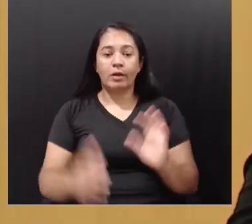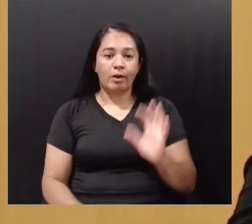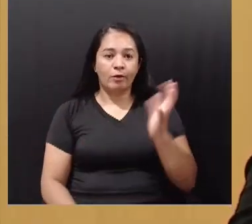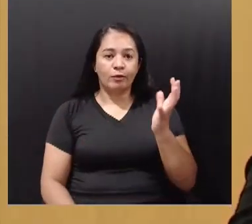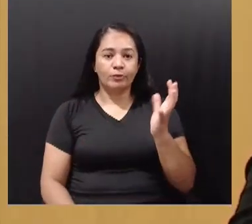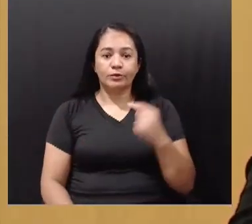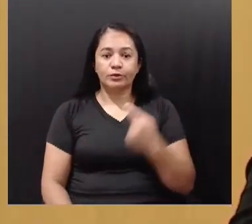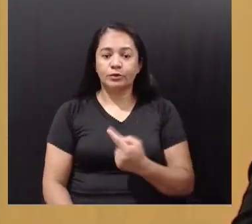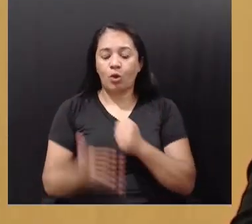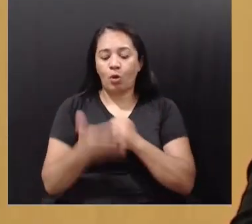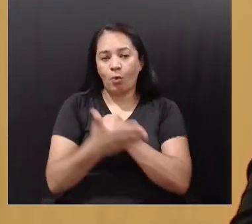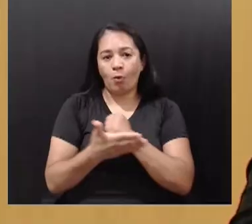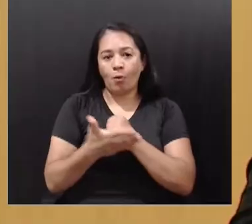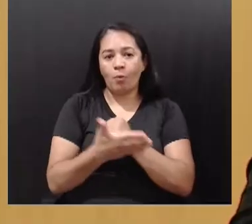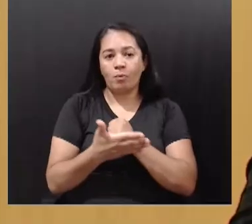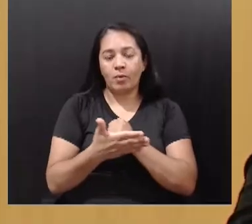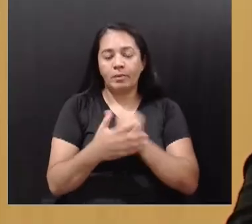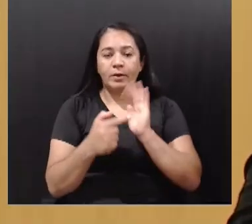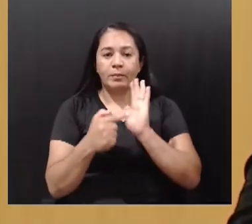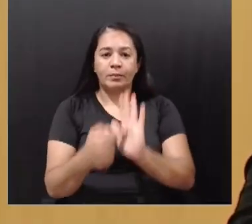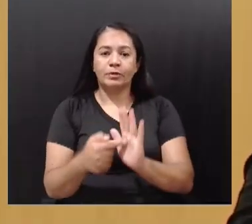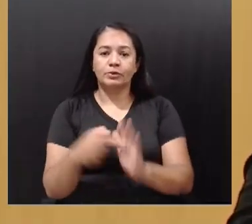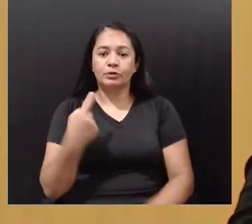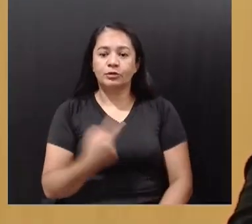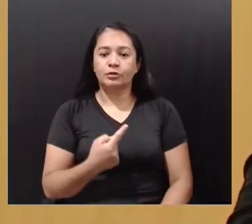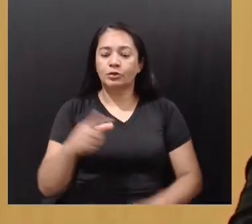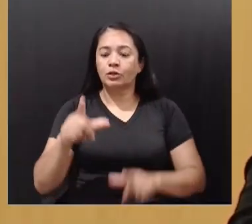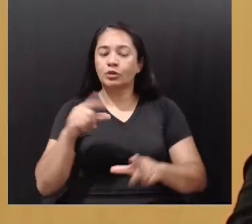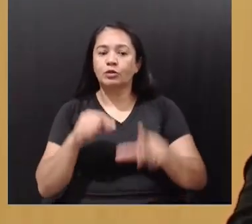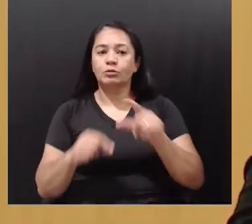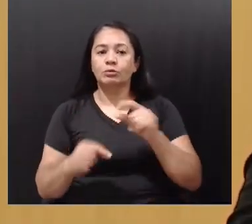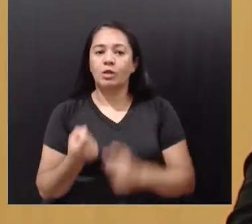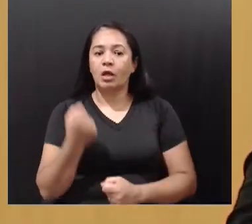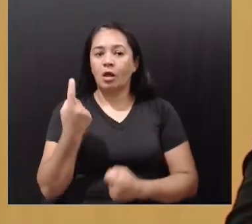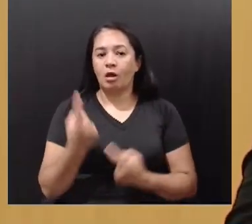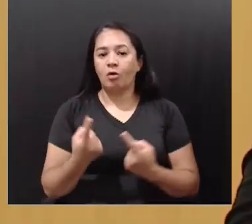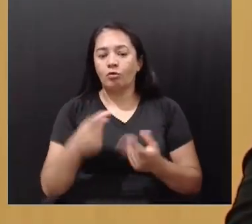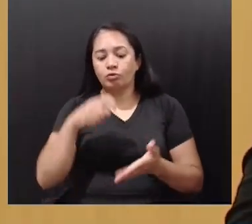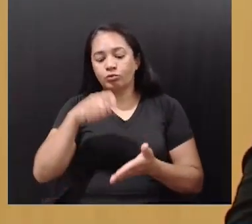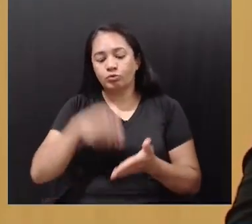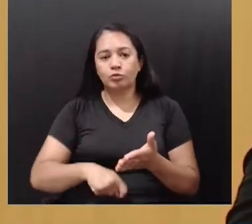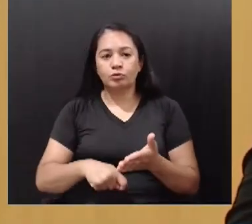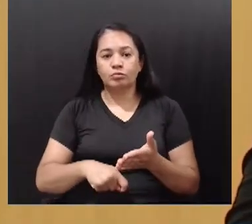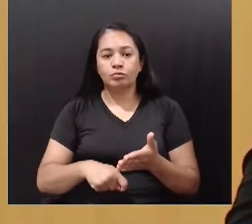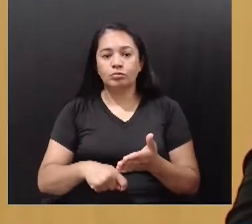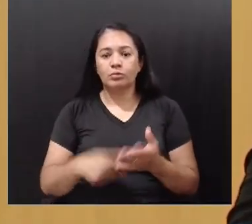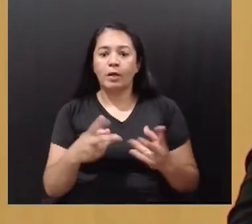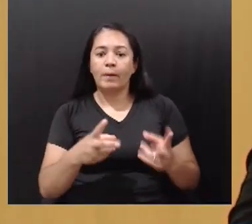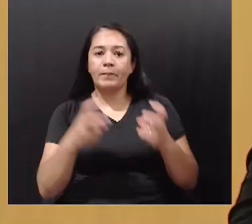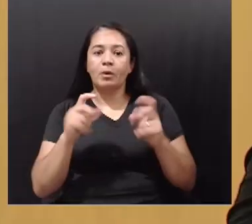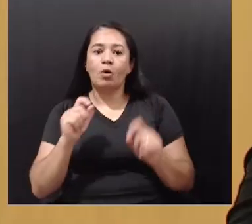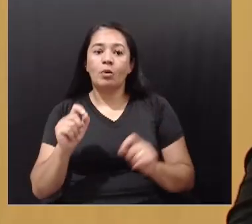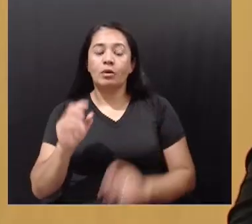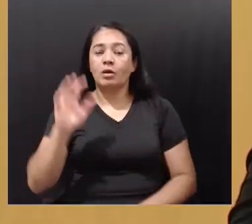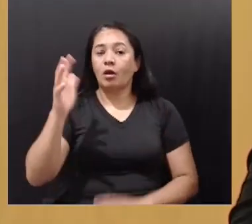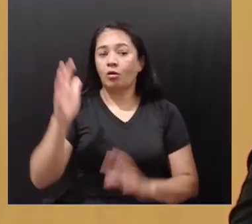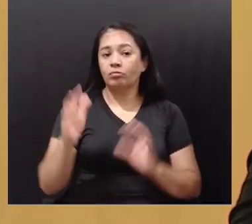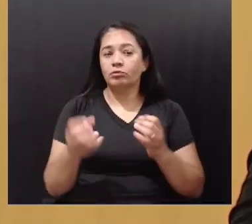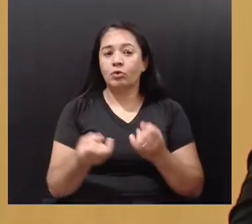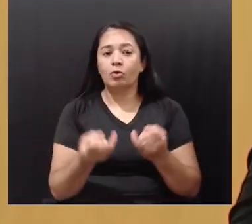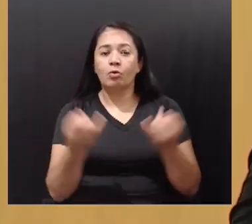numa amostra, a gente vai lá e seleciona alguns desses contratos para ver o que está acontecendo, quais são os